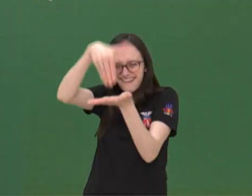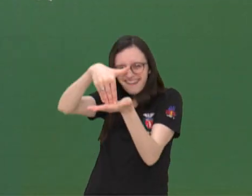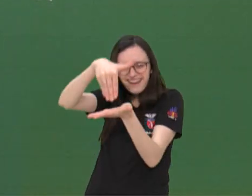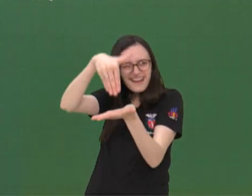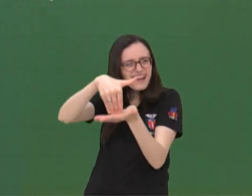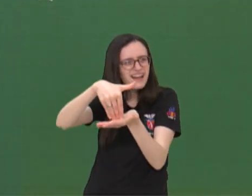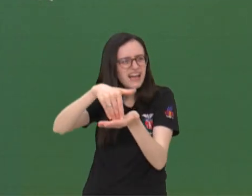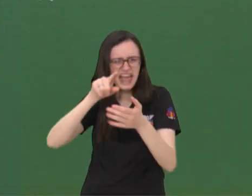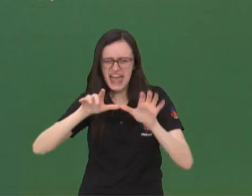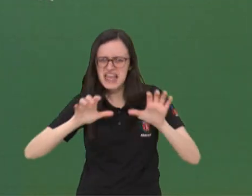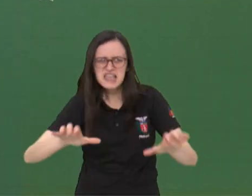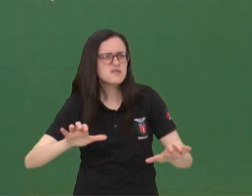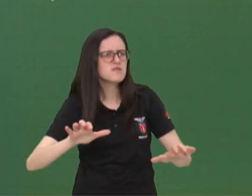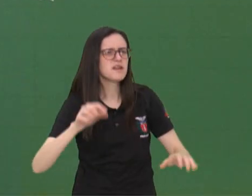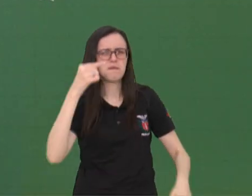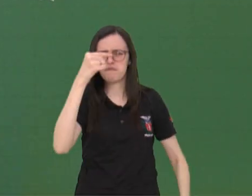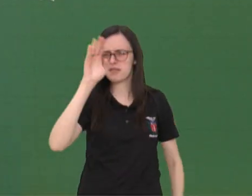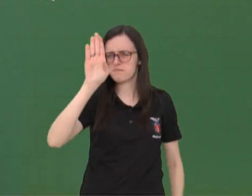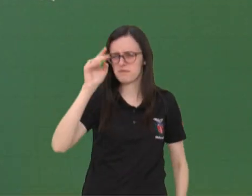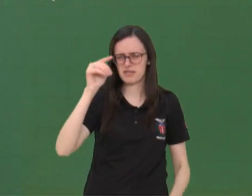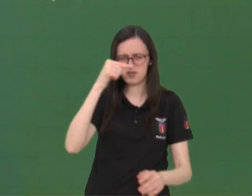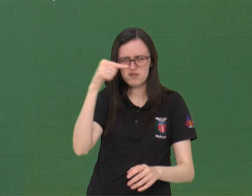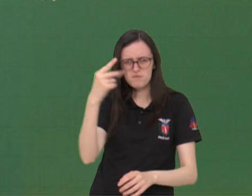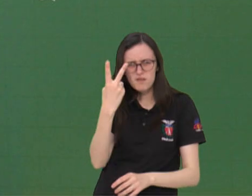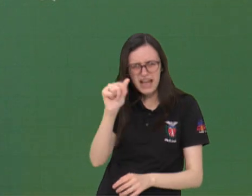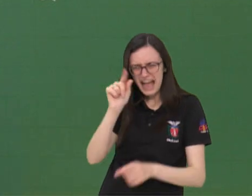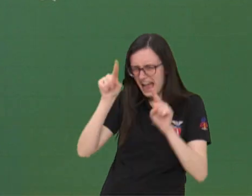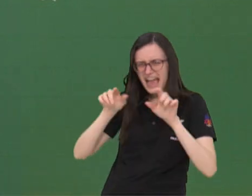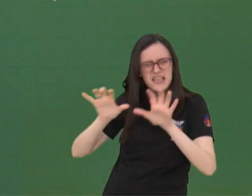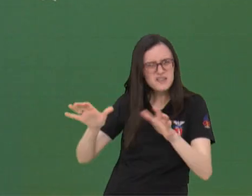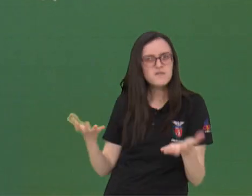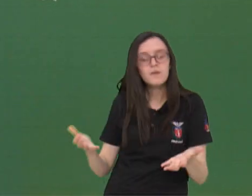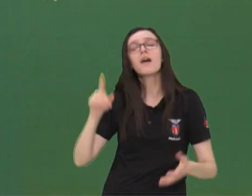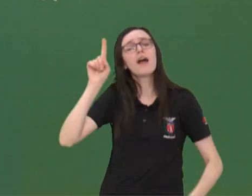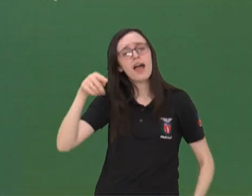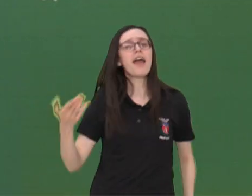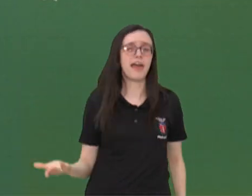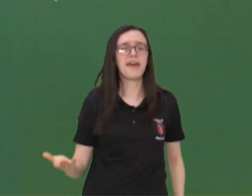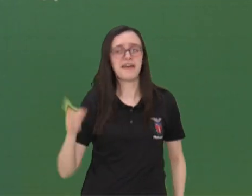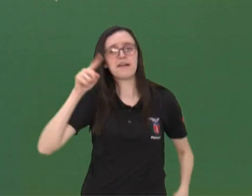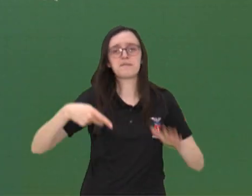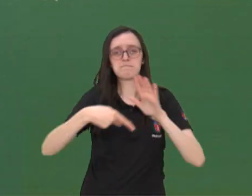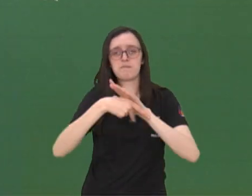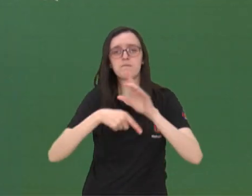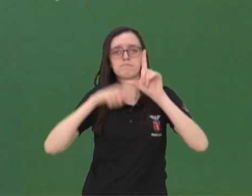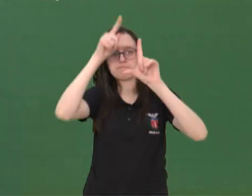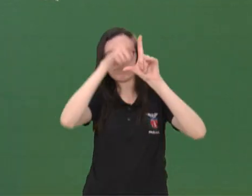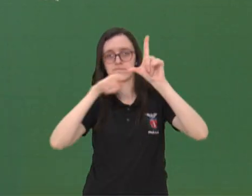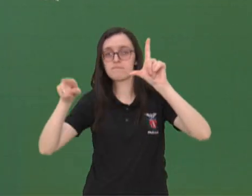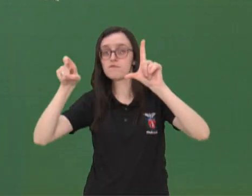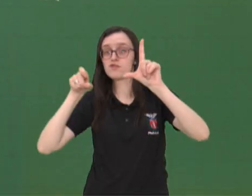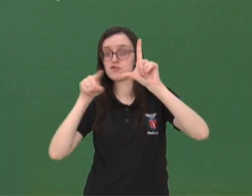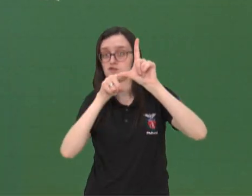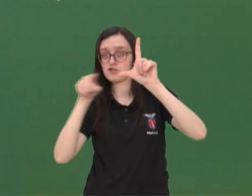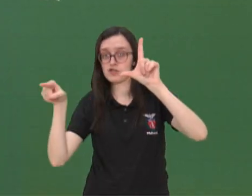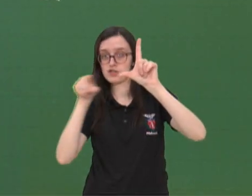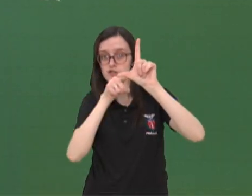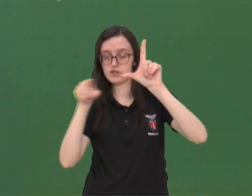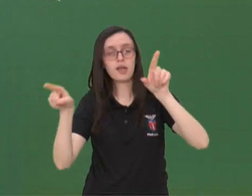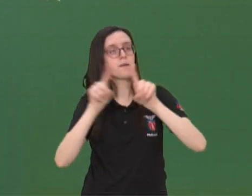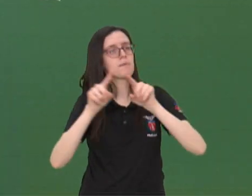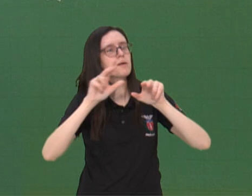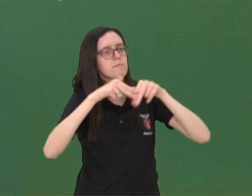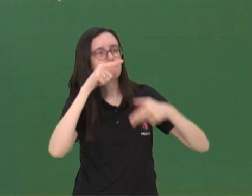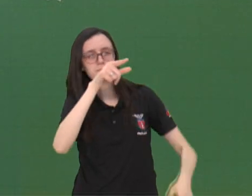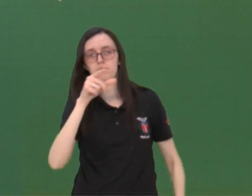2A? Claro, é o nosso X do vértice, né, conhecido, coordenada X do nosso vértice. Mas aqui está na variável T, então por